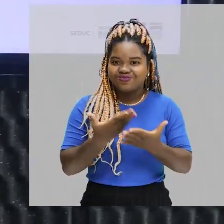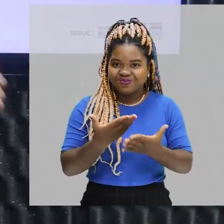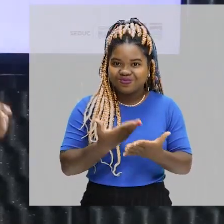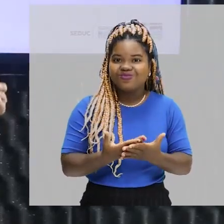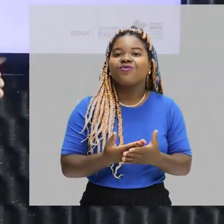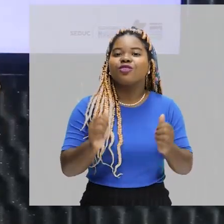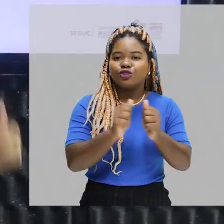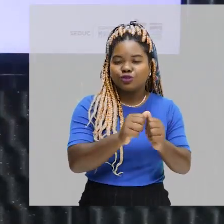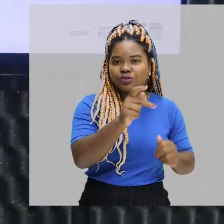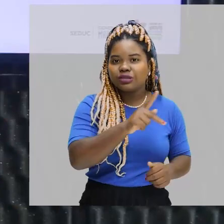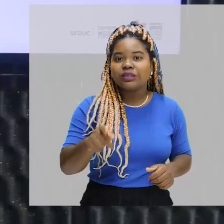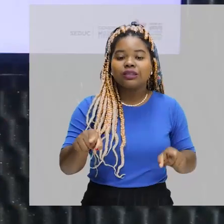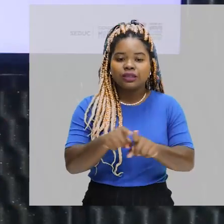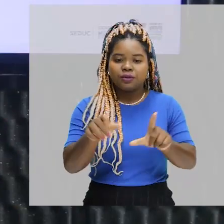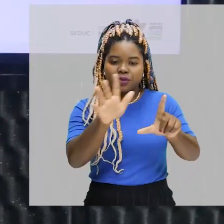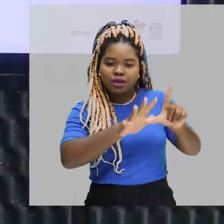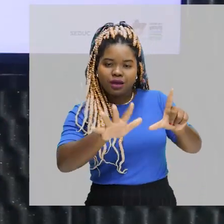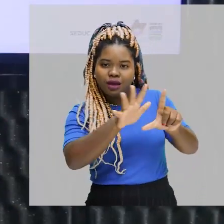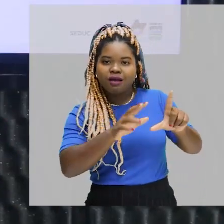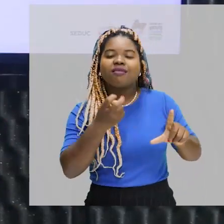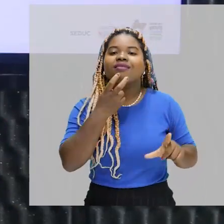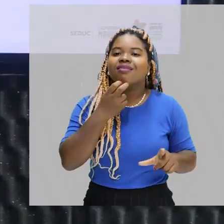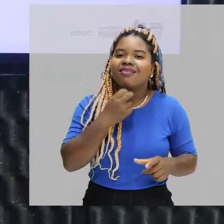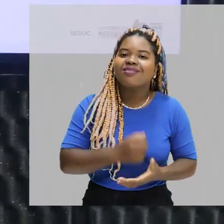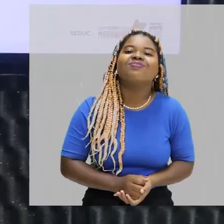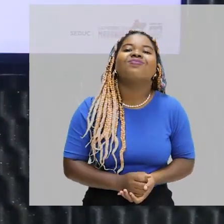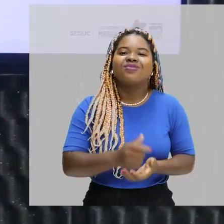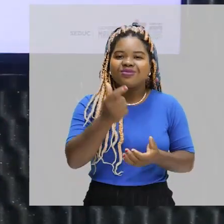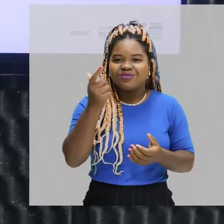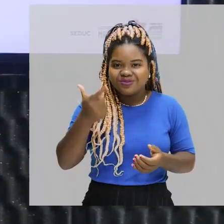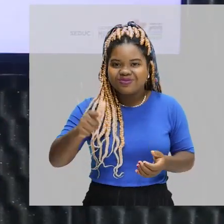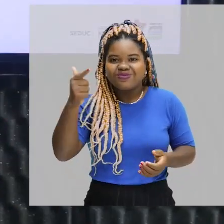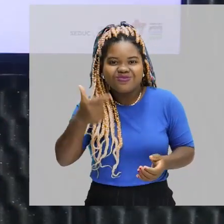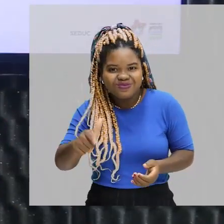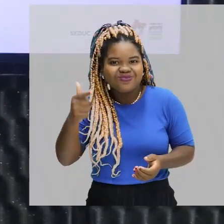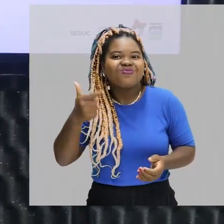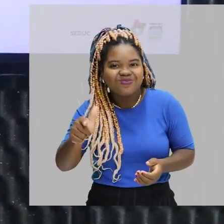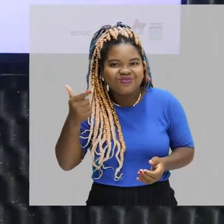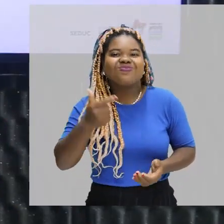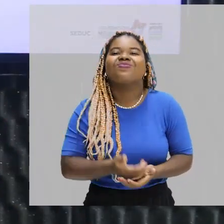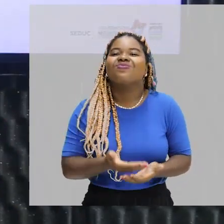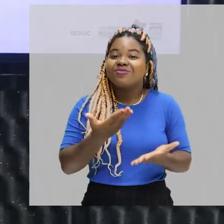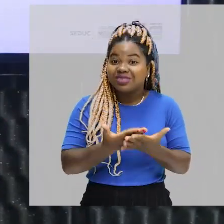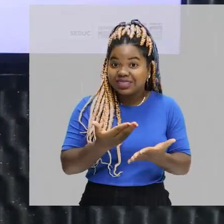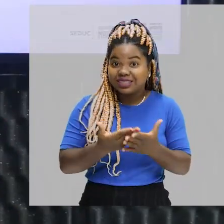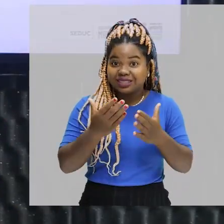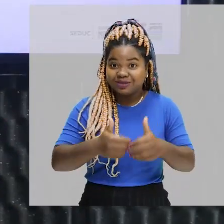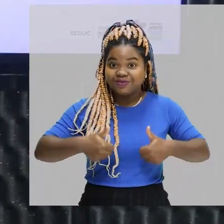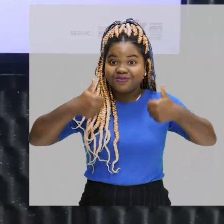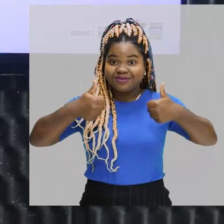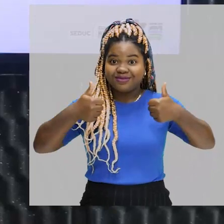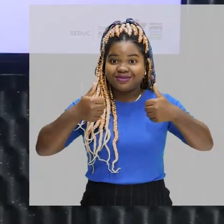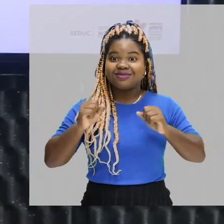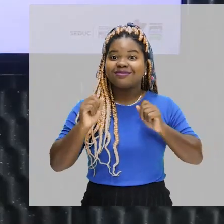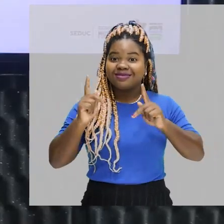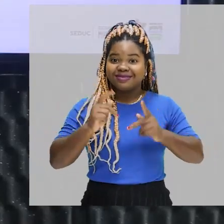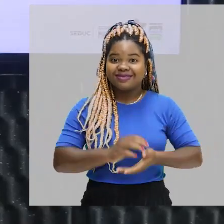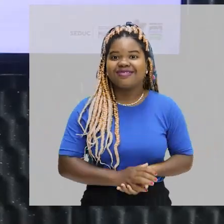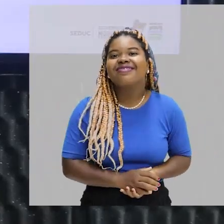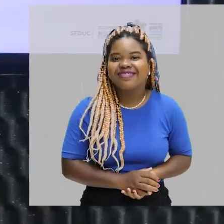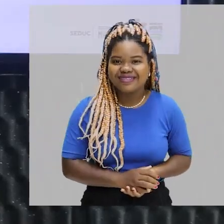e veja na plataforma Gonçalves Dias quantas vezes você quiser a nossa aula de hoje, tá certo?